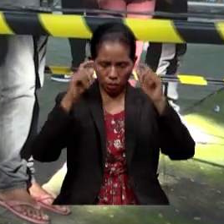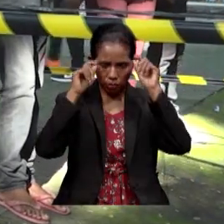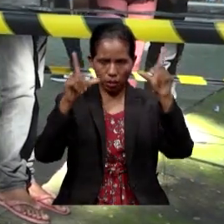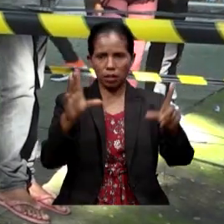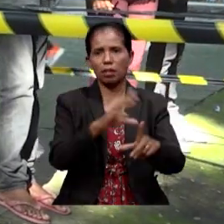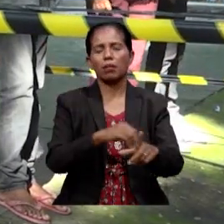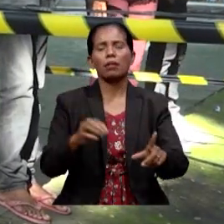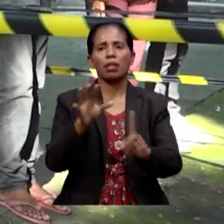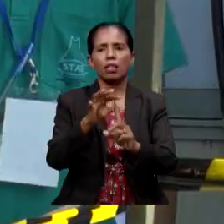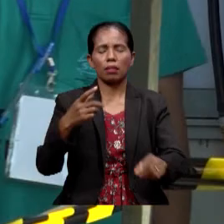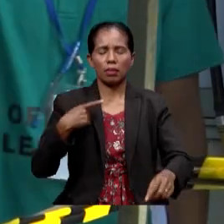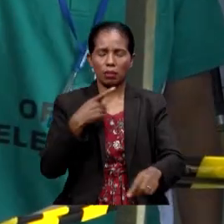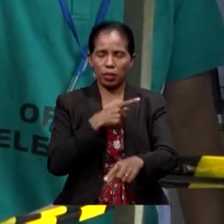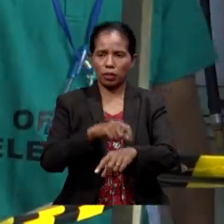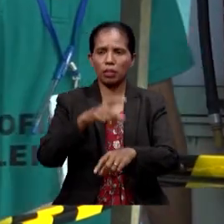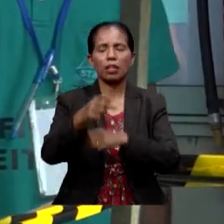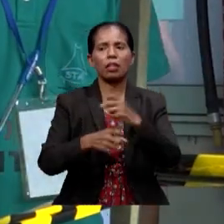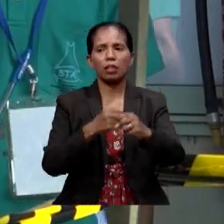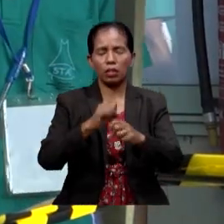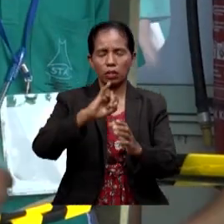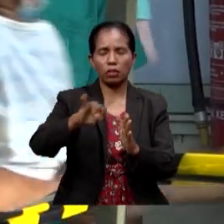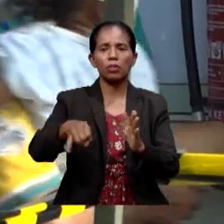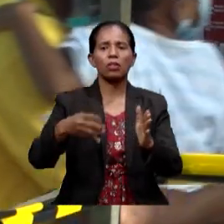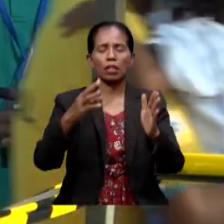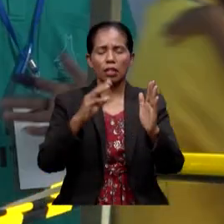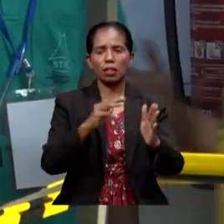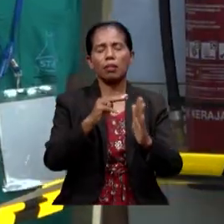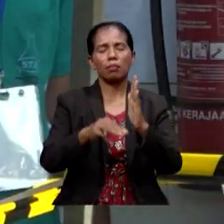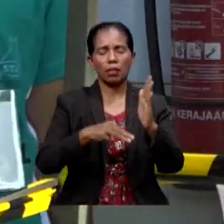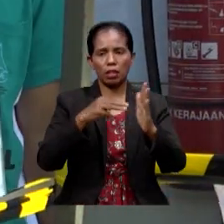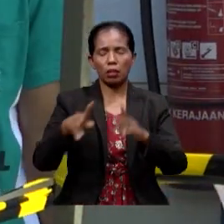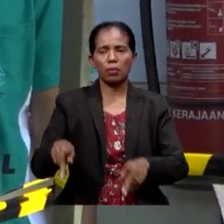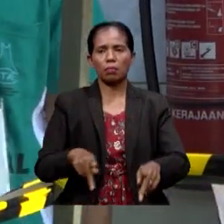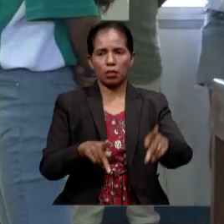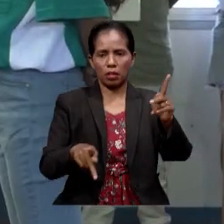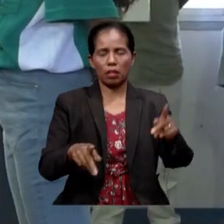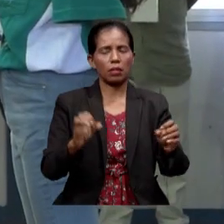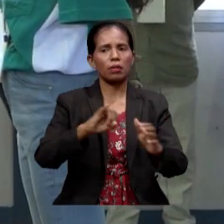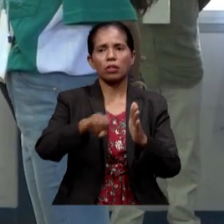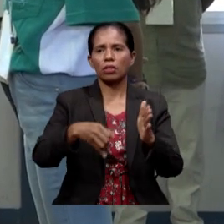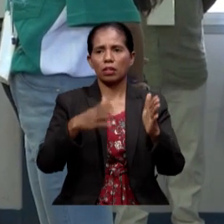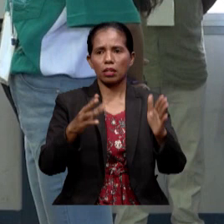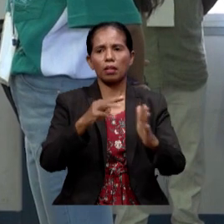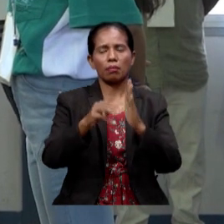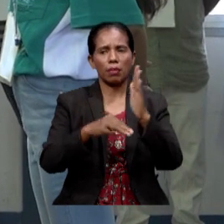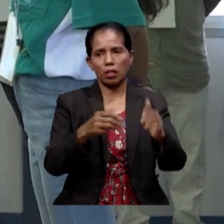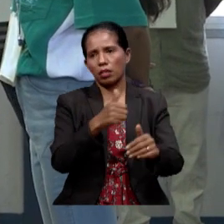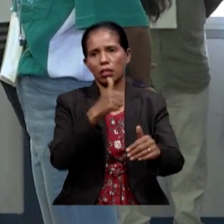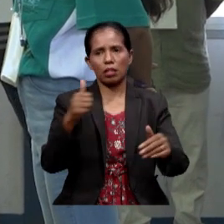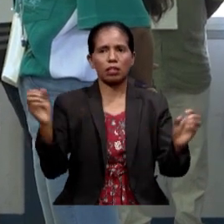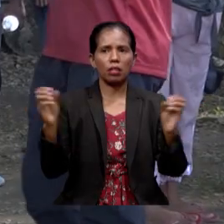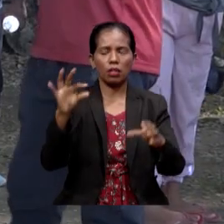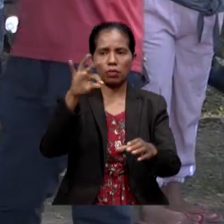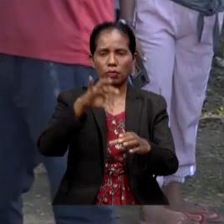eleição parlamentar tinan ne jornalista husi media público det mak se vota livre, mai be jornalista husi media privado se vota